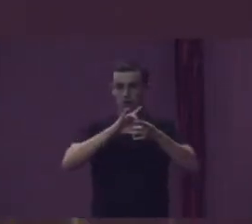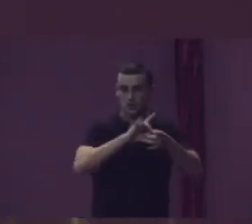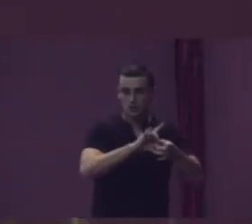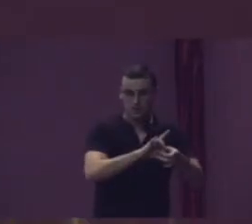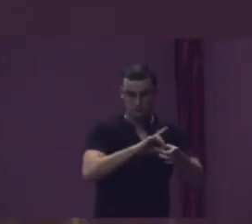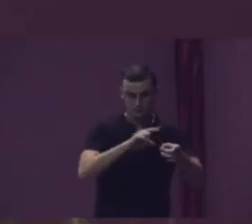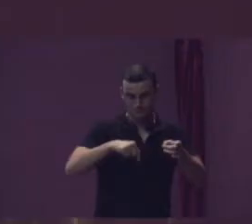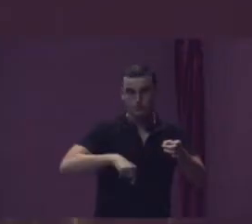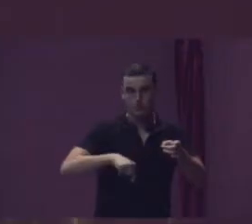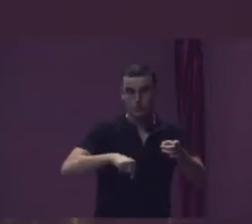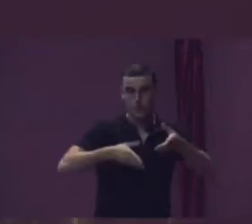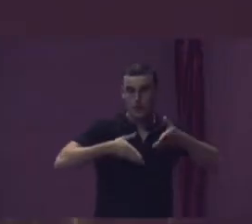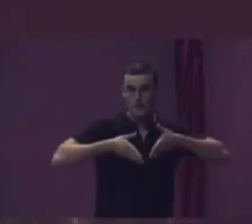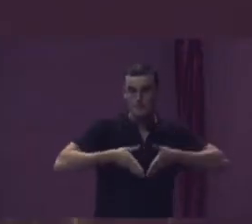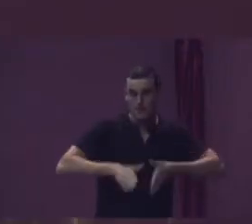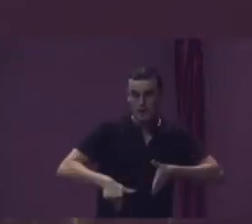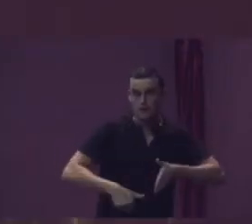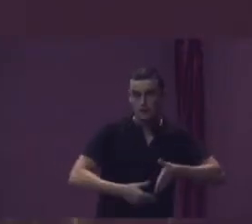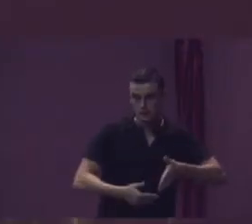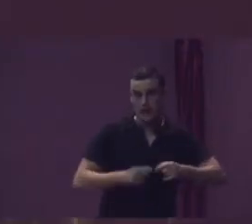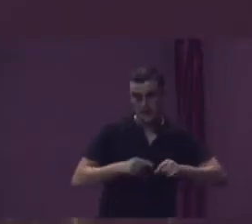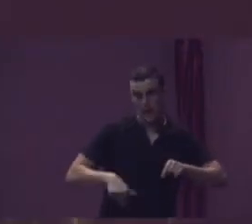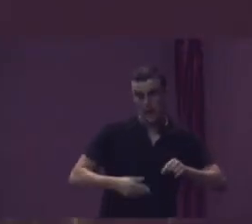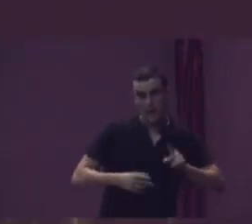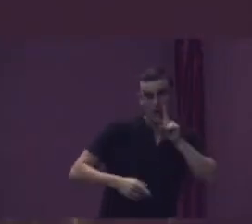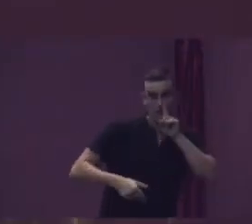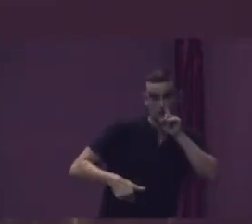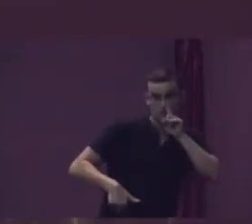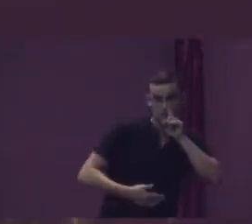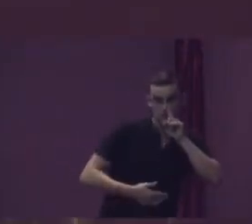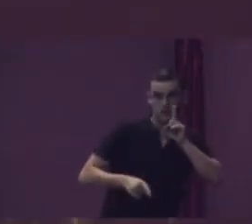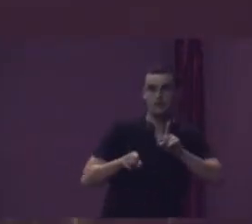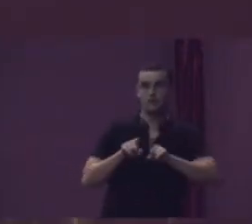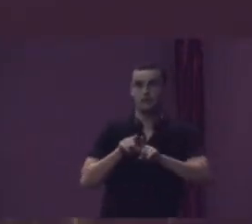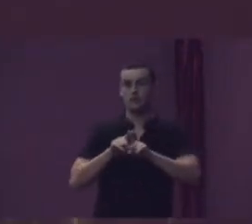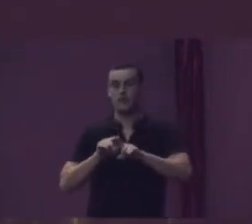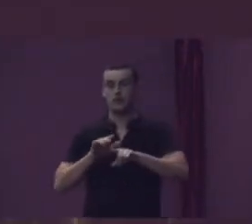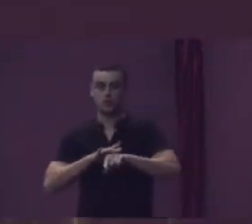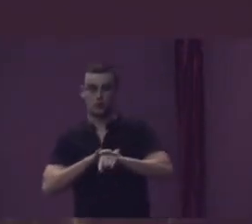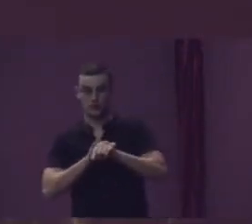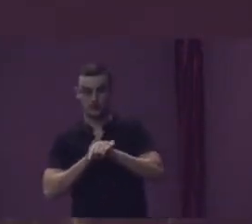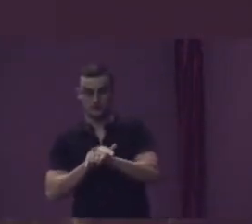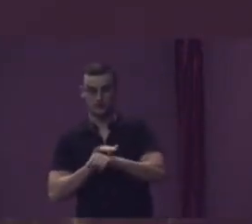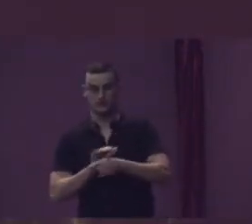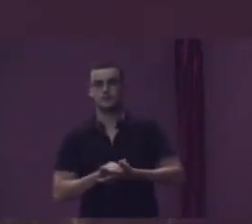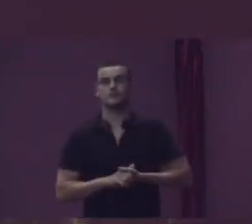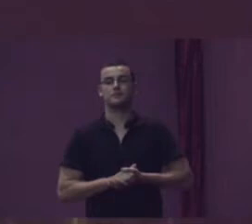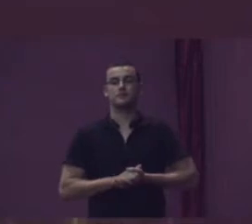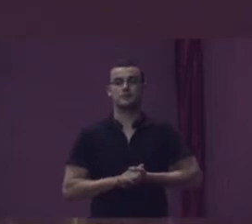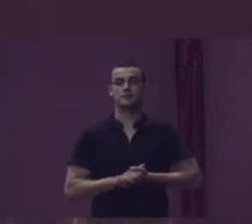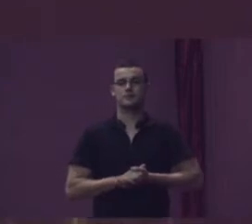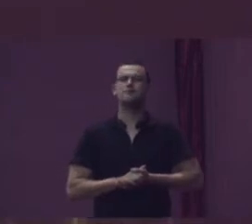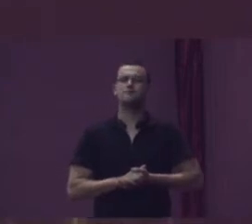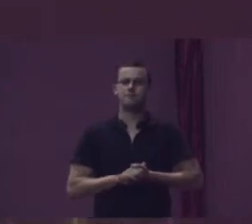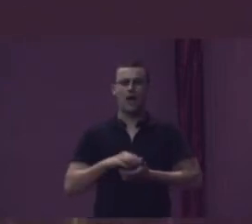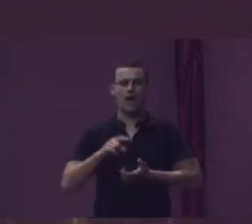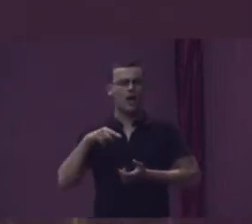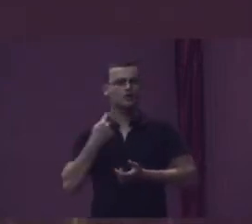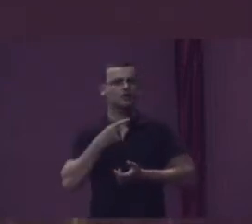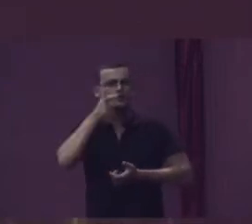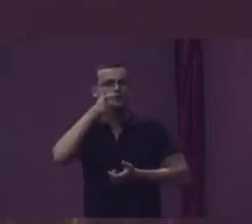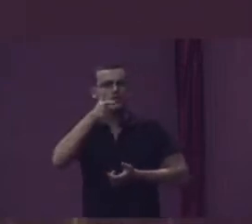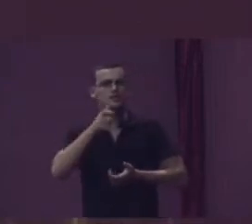atribuído ao parto e à cesárea pelos estudos científicos e epidemiológicos, estamos interessados em como mulheres e